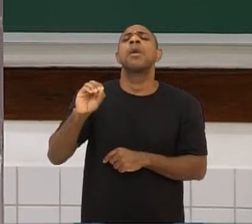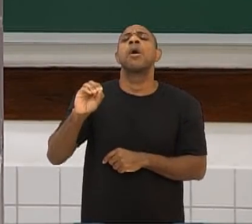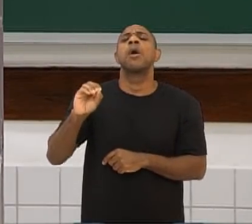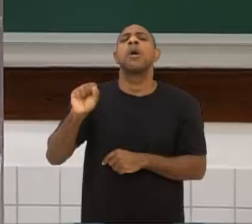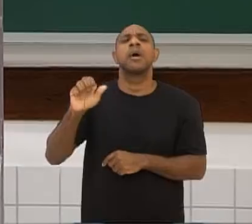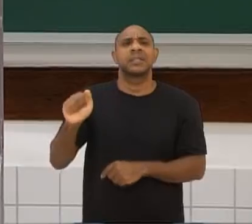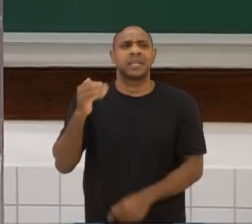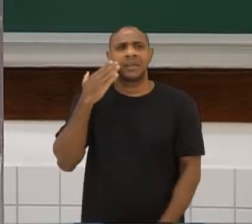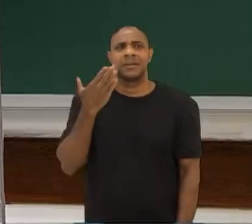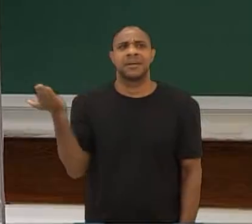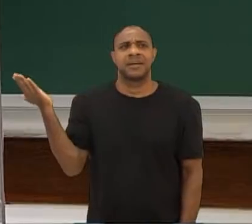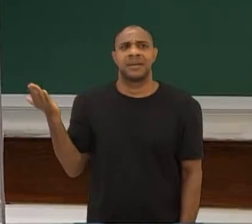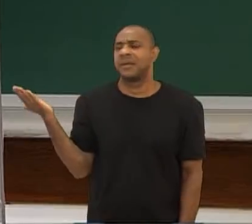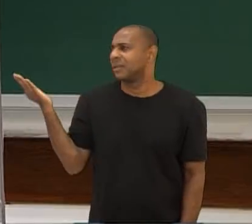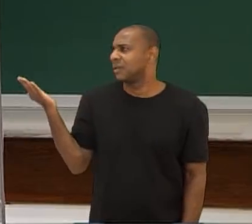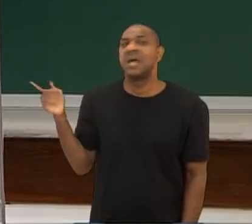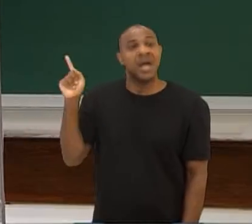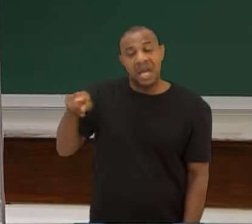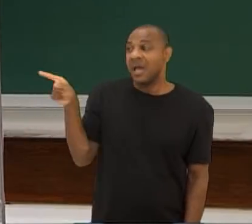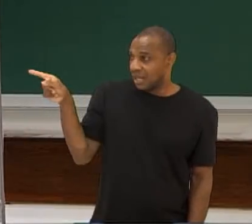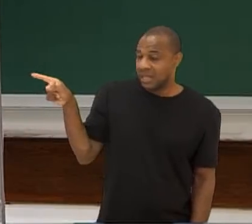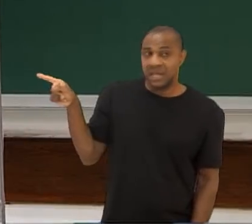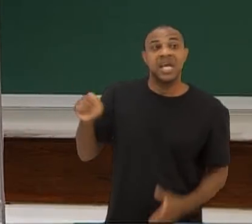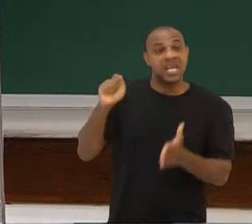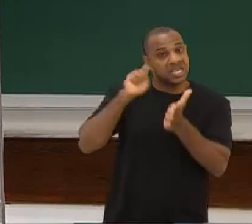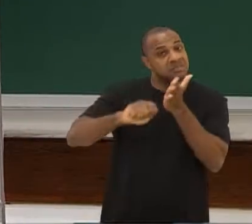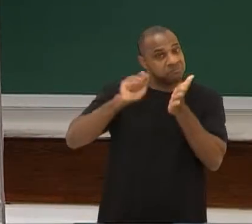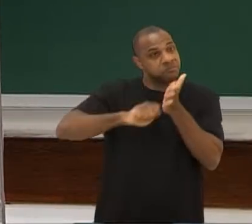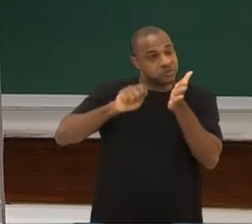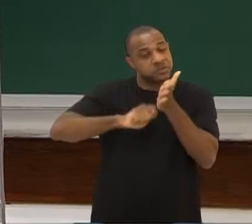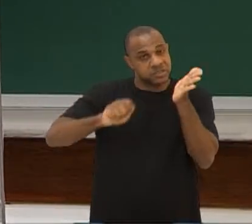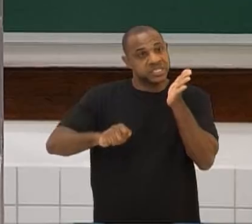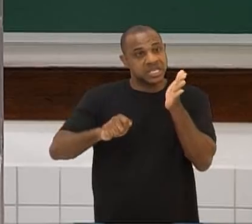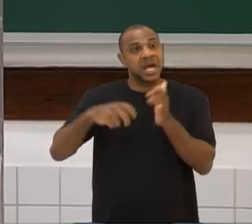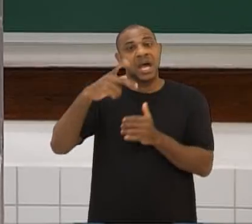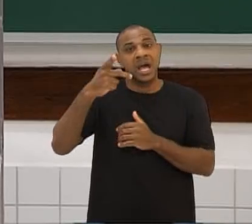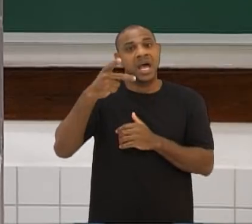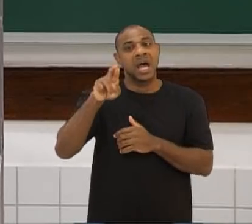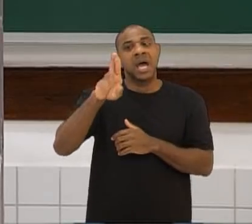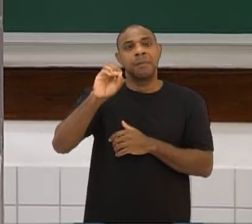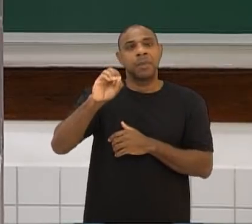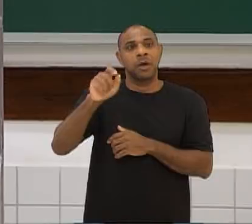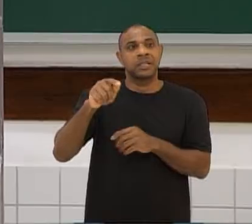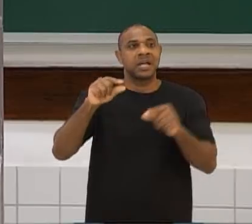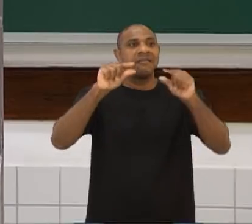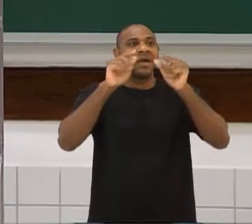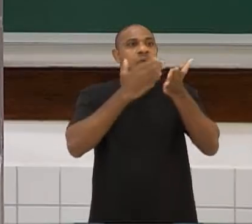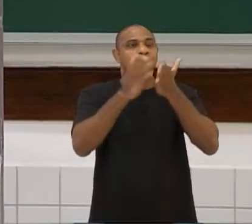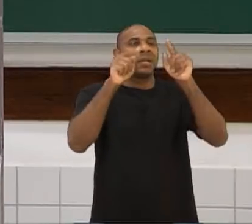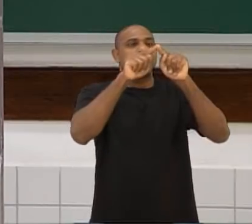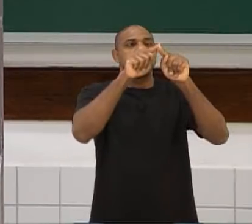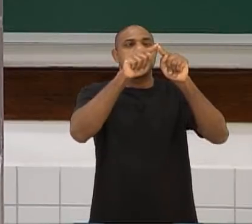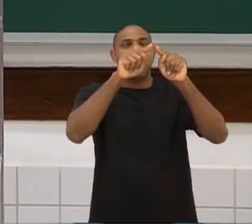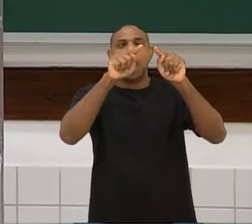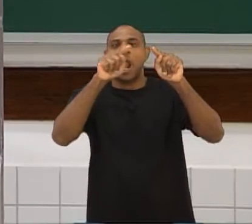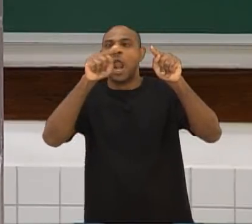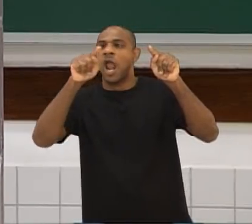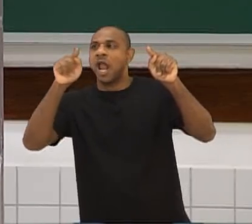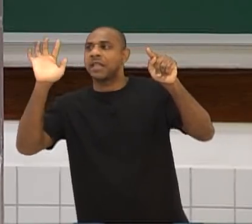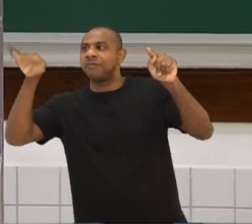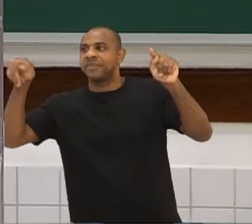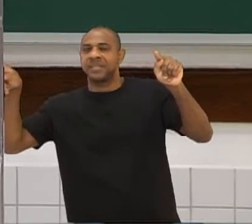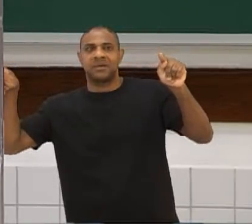voltar aqui, ó. Ó, isso aqui é uma escrita em prosa. Você começa no começo da linha e vai até o final da linha. Qualquer